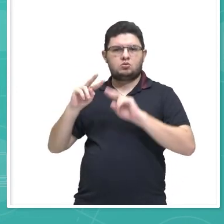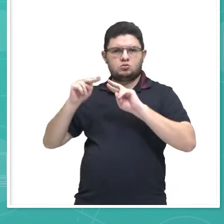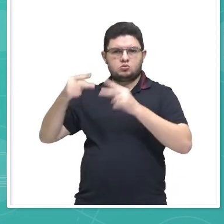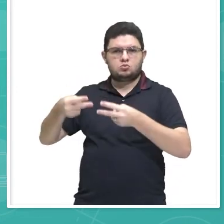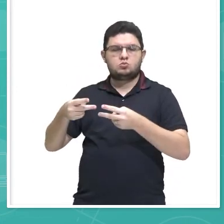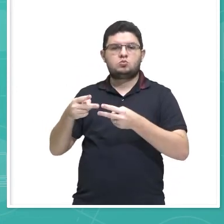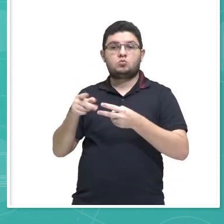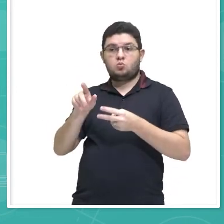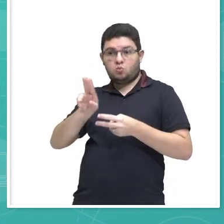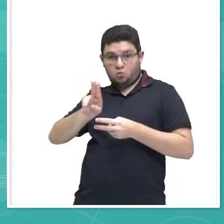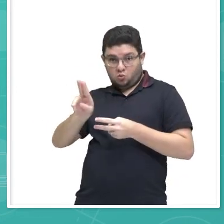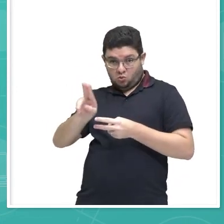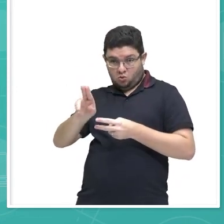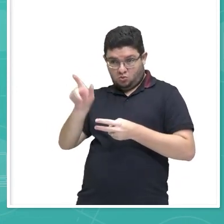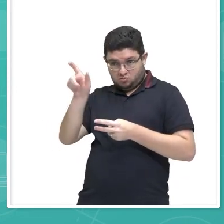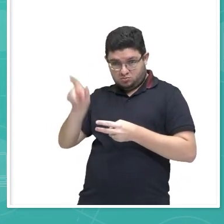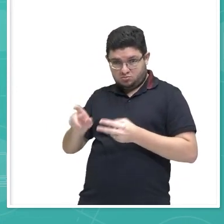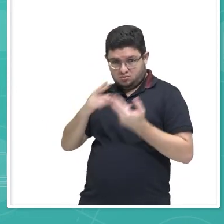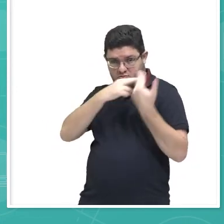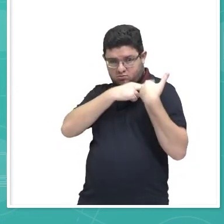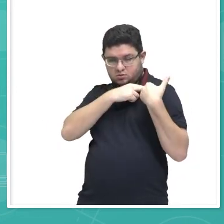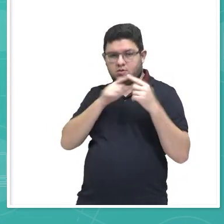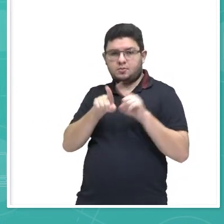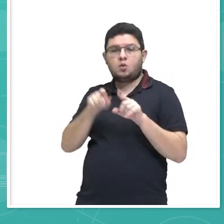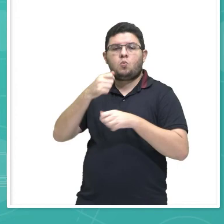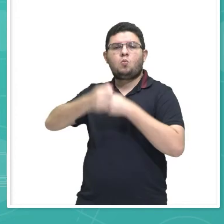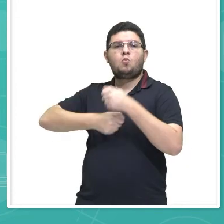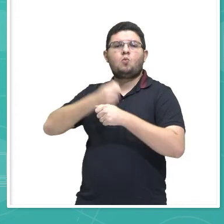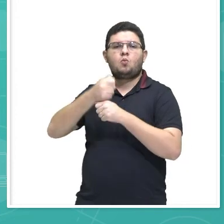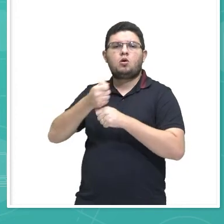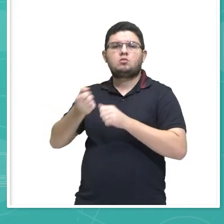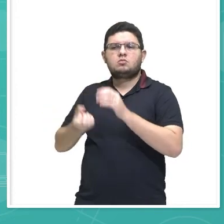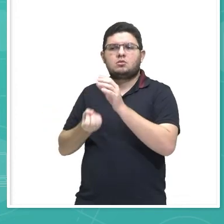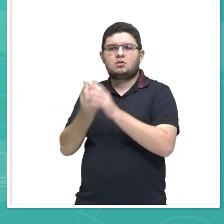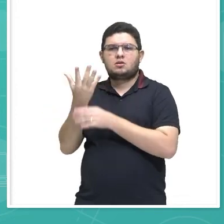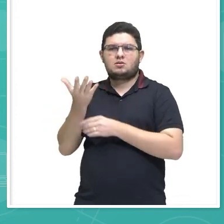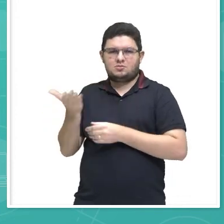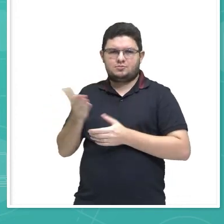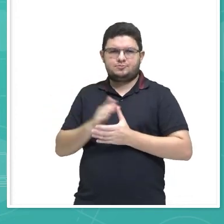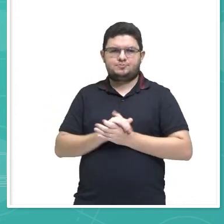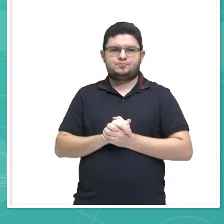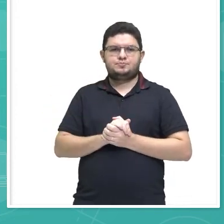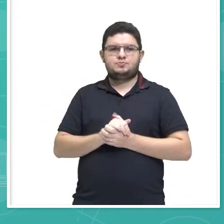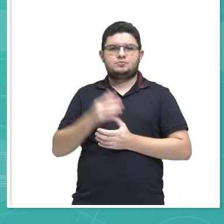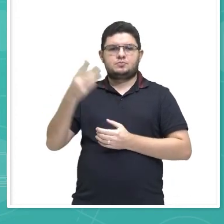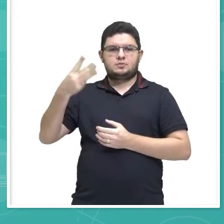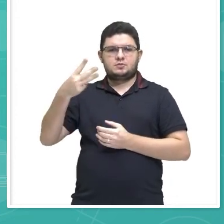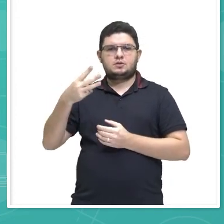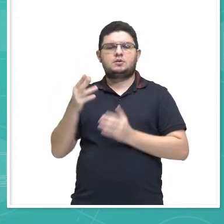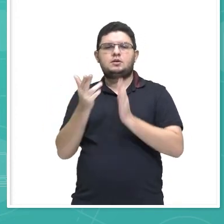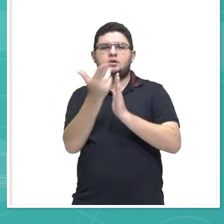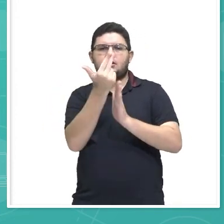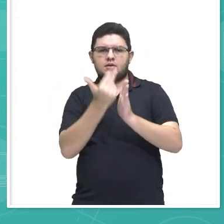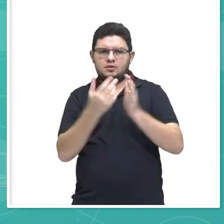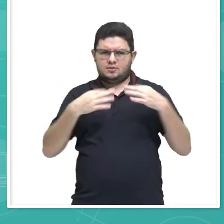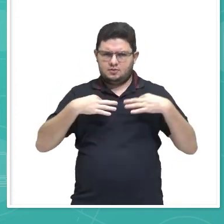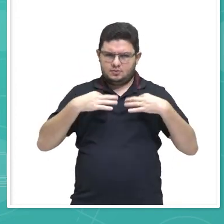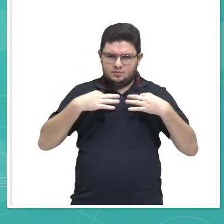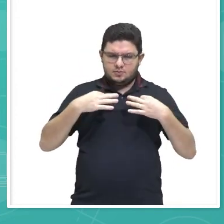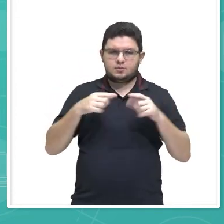Questão 3. Desenhe a vestimenta completa usada pelos atletas do judô e coloque o nome de cada parte. Daqui a pouco a gente